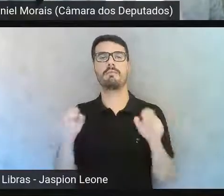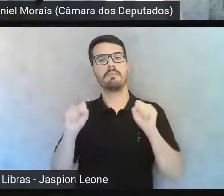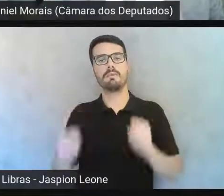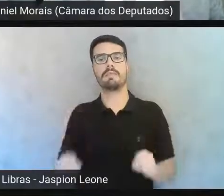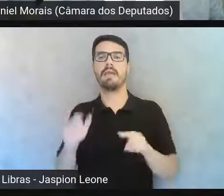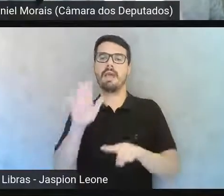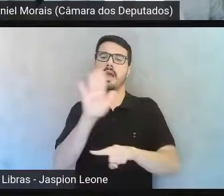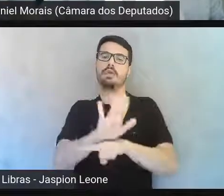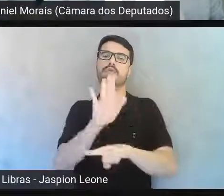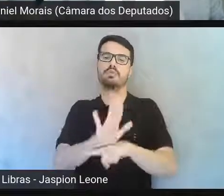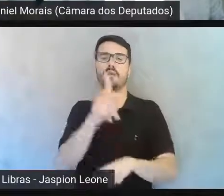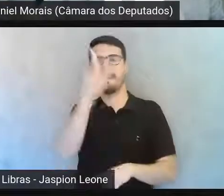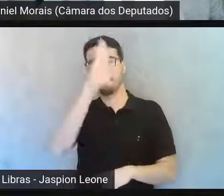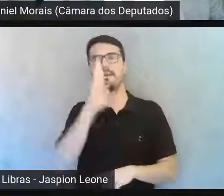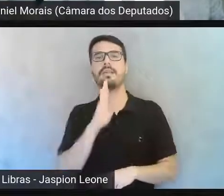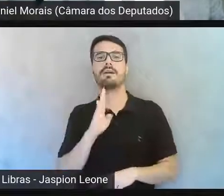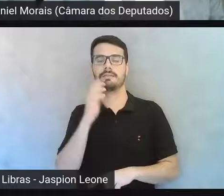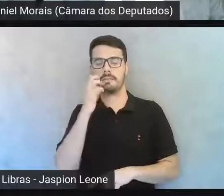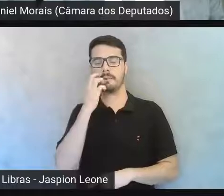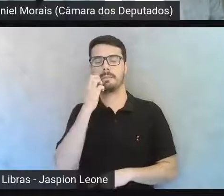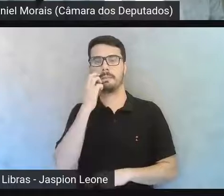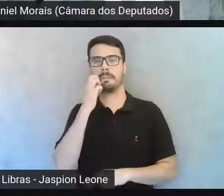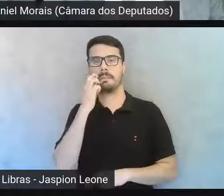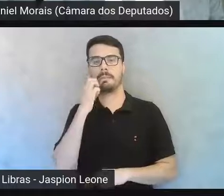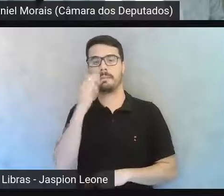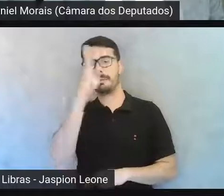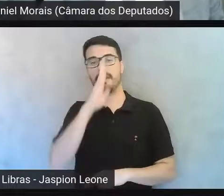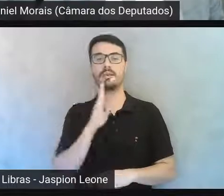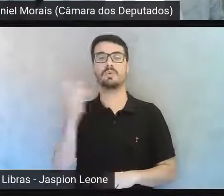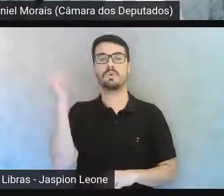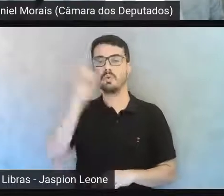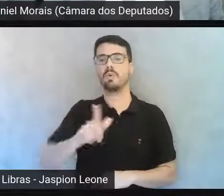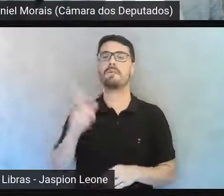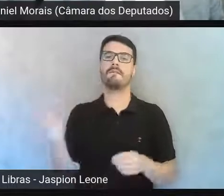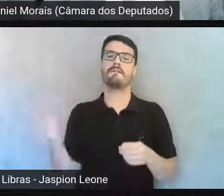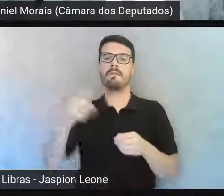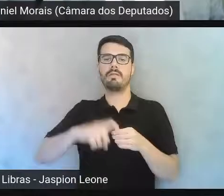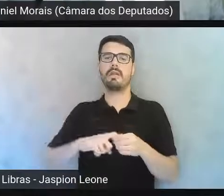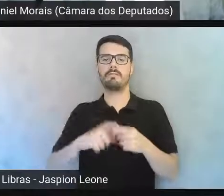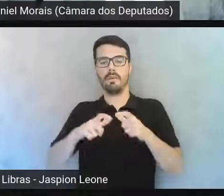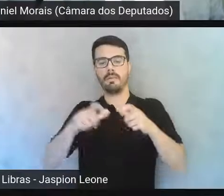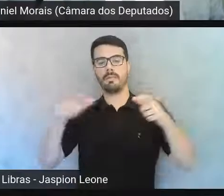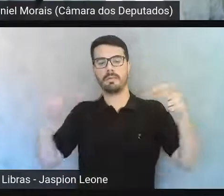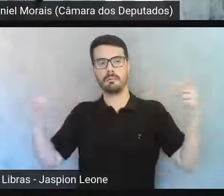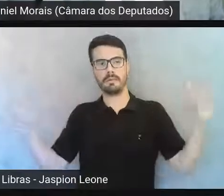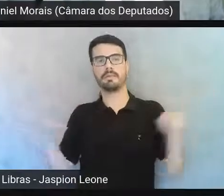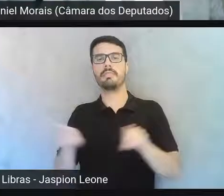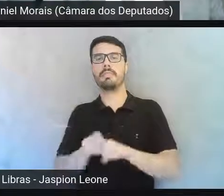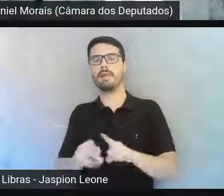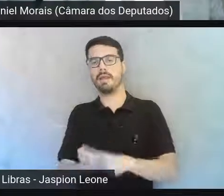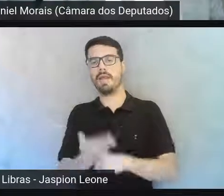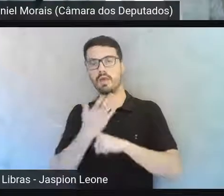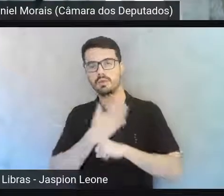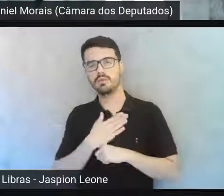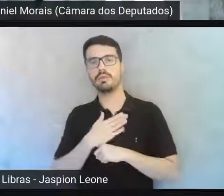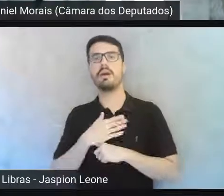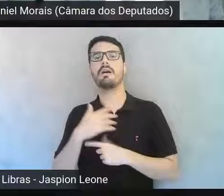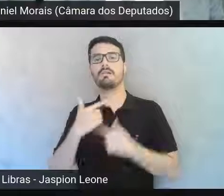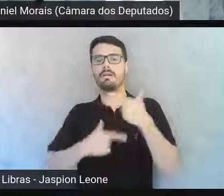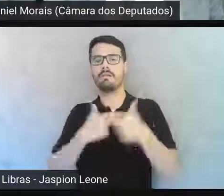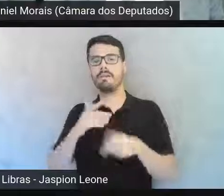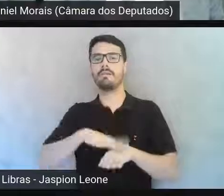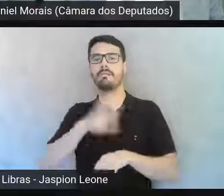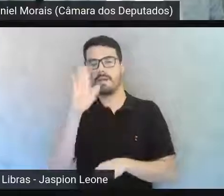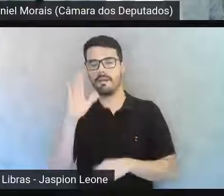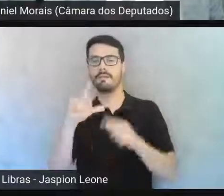o Brasil a retomar o crescimento, a ajudar a fazer mais com menos. Então, agradeço